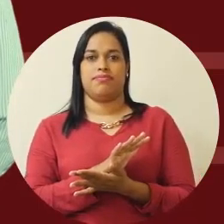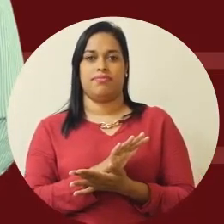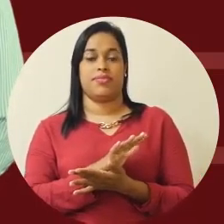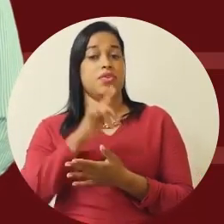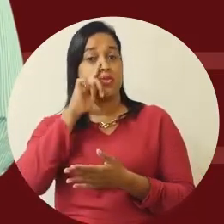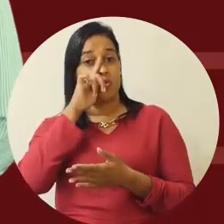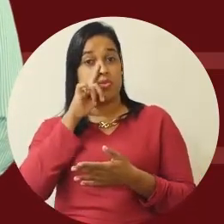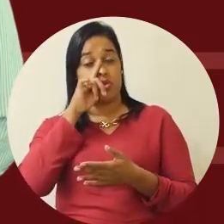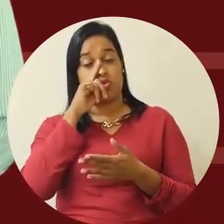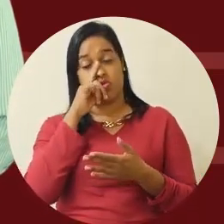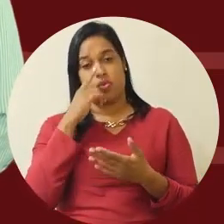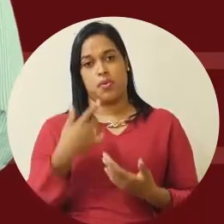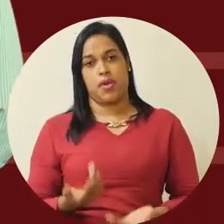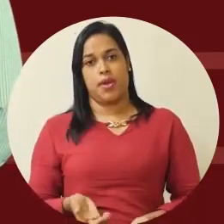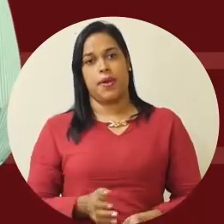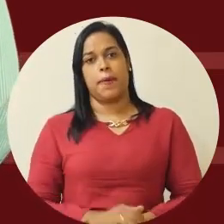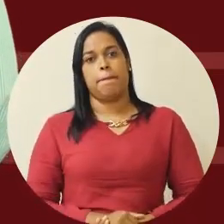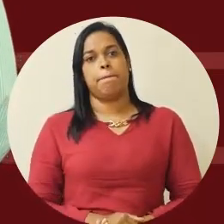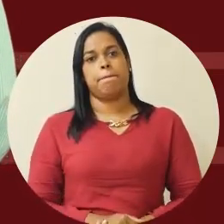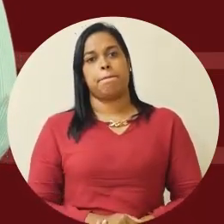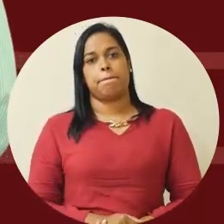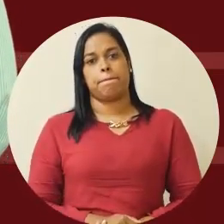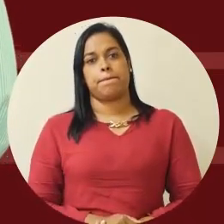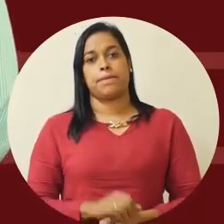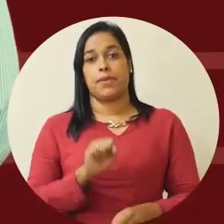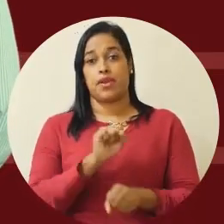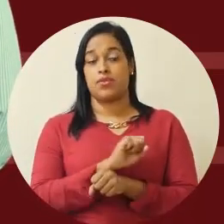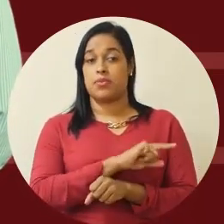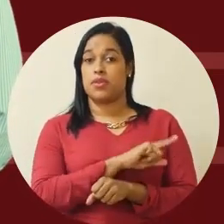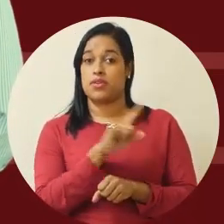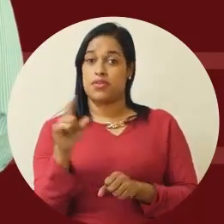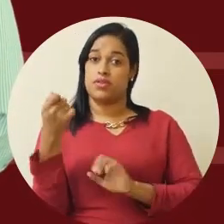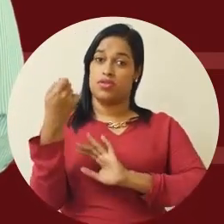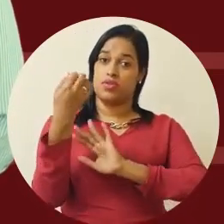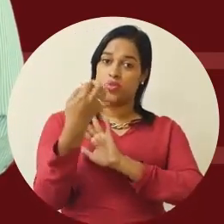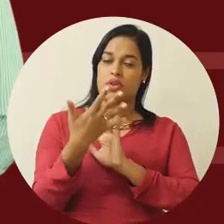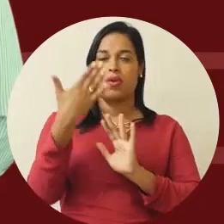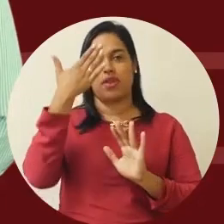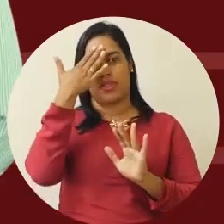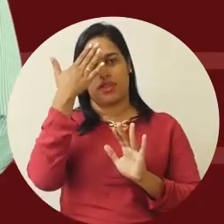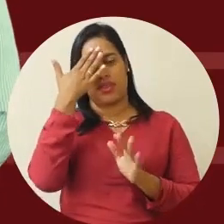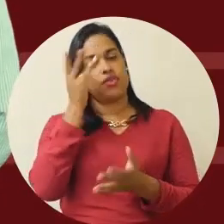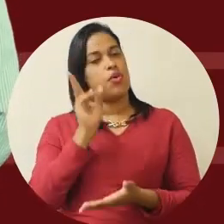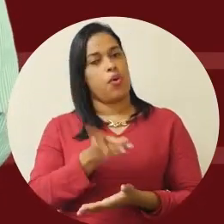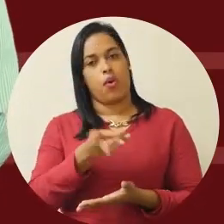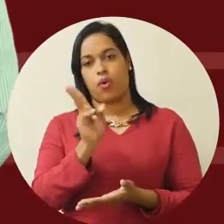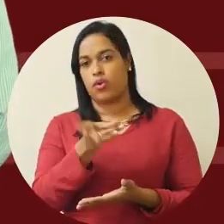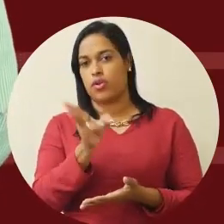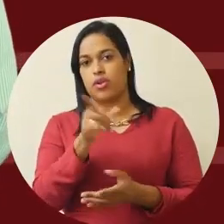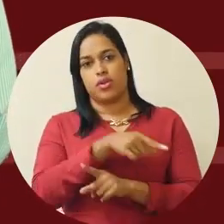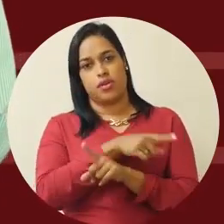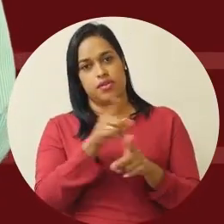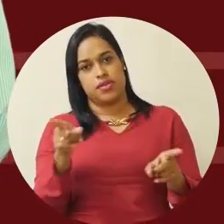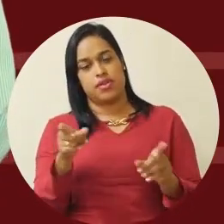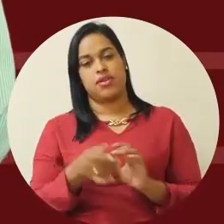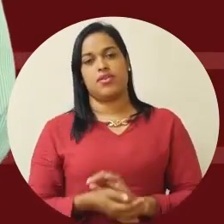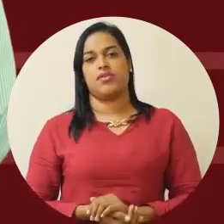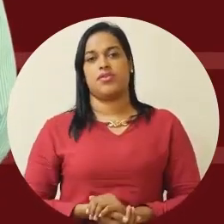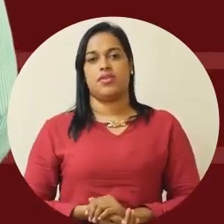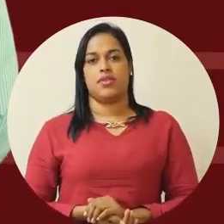sobre o risco de necessário espero que tenha ficado claro para todos continua à disposição de vocês através